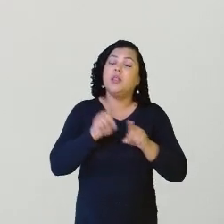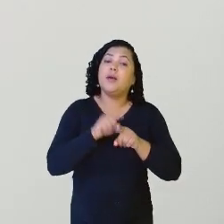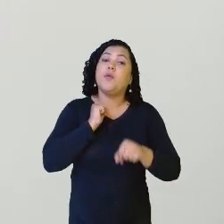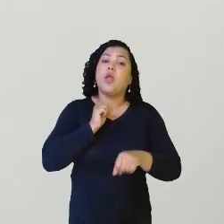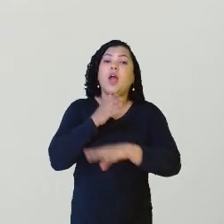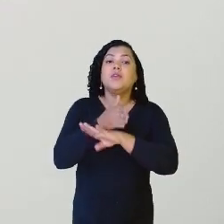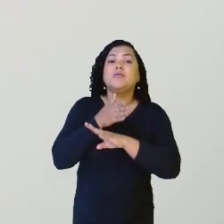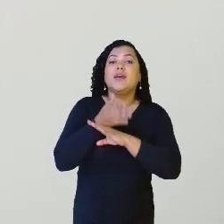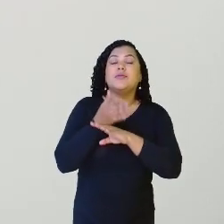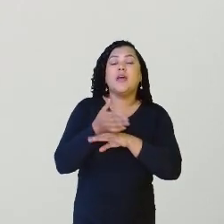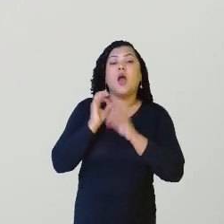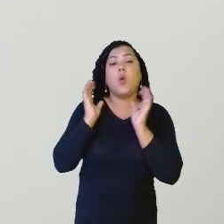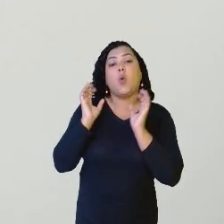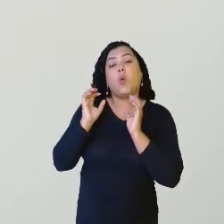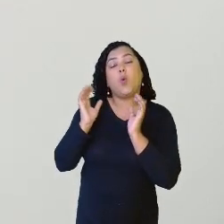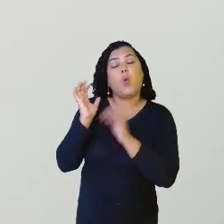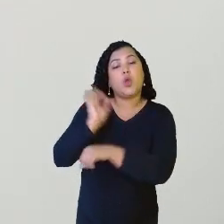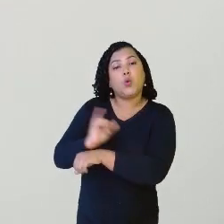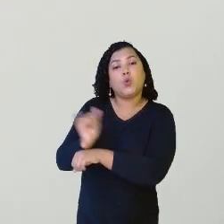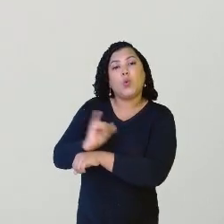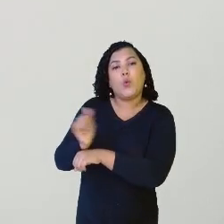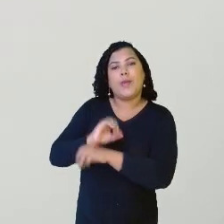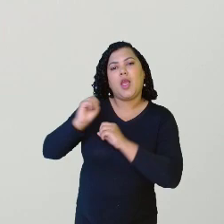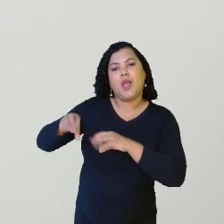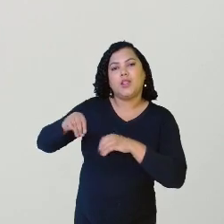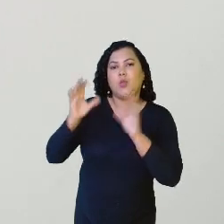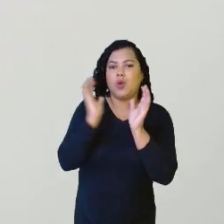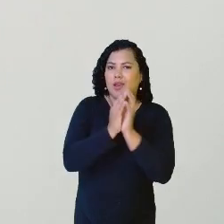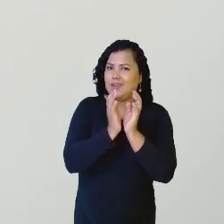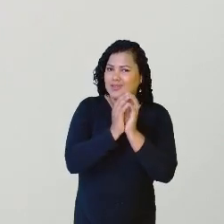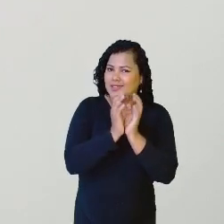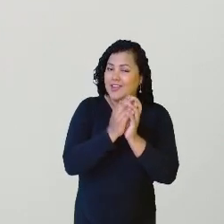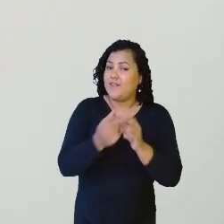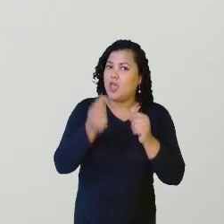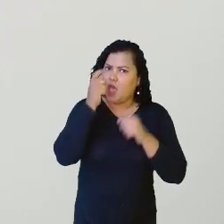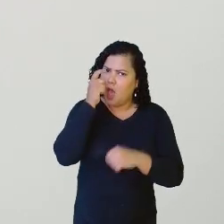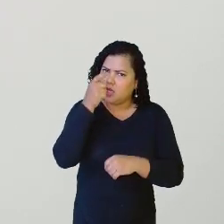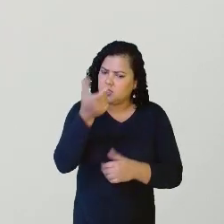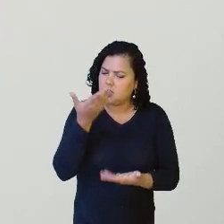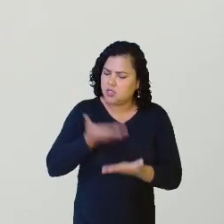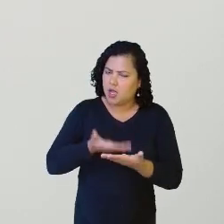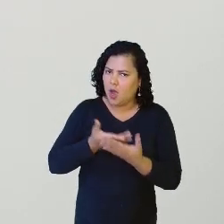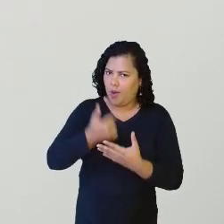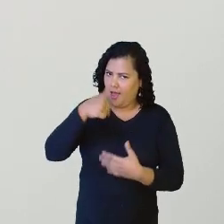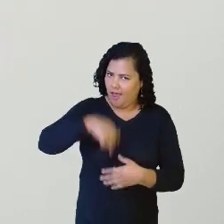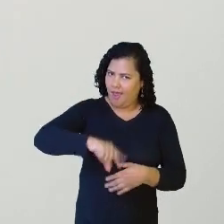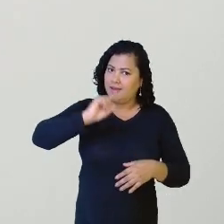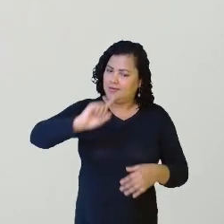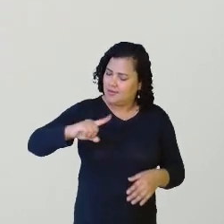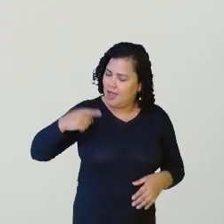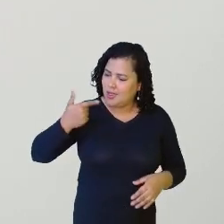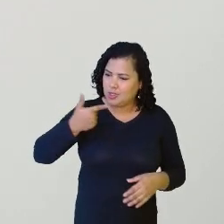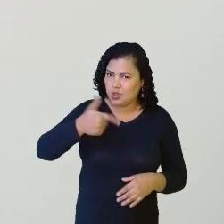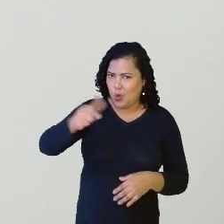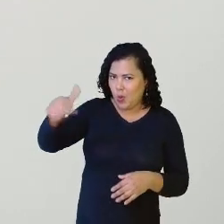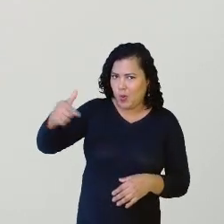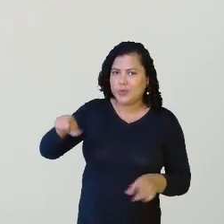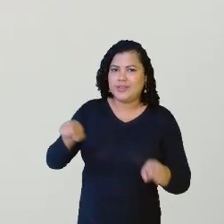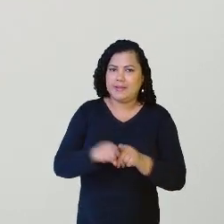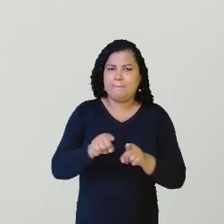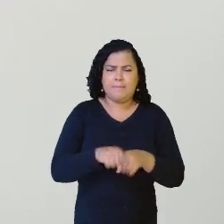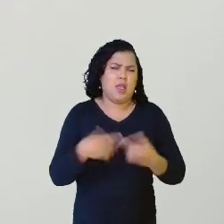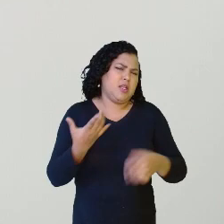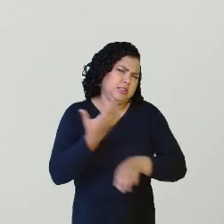lá o canal, o Educa Recife, e assiste a aula, tanto essa como todas as outras que a gente já trabalhou. Aula de